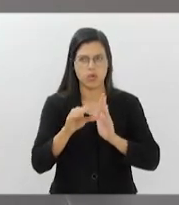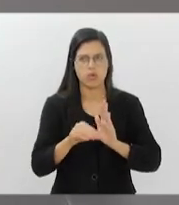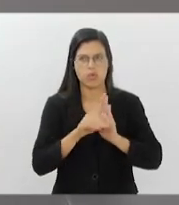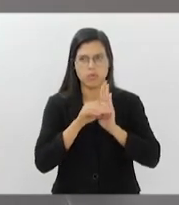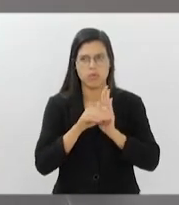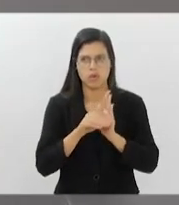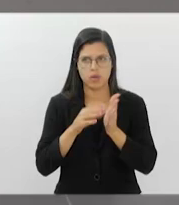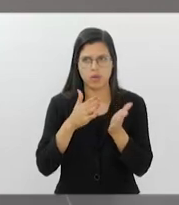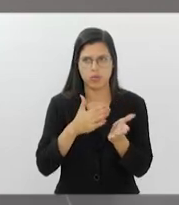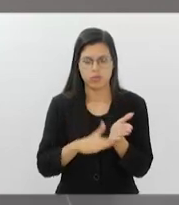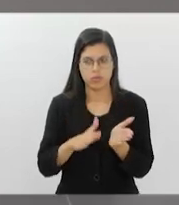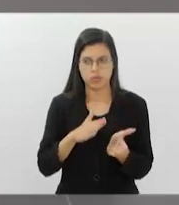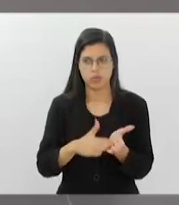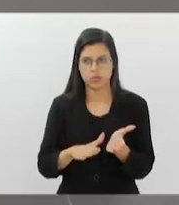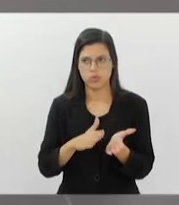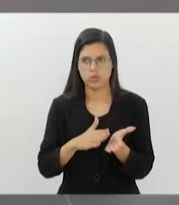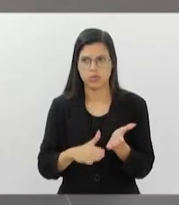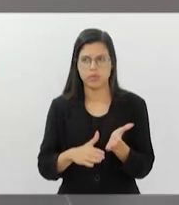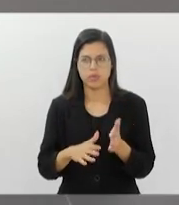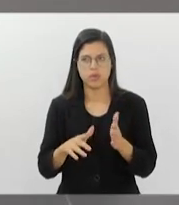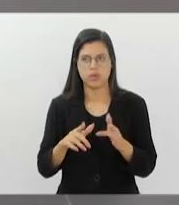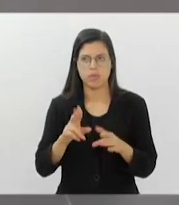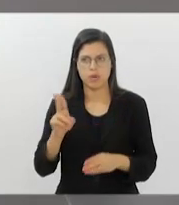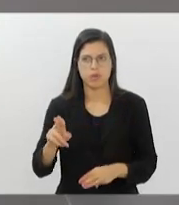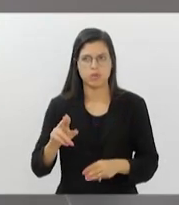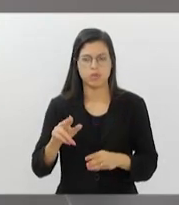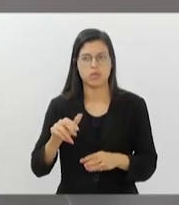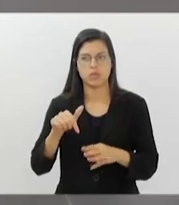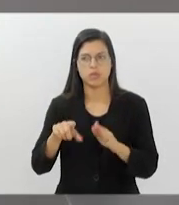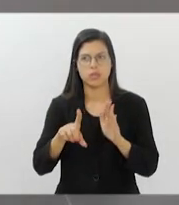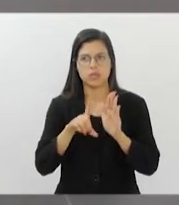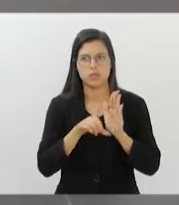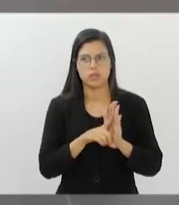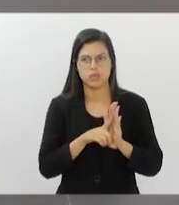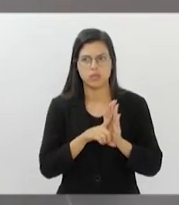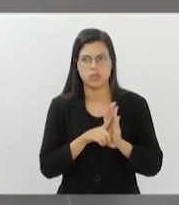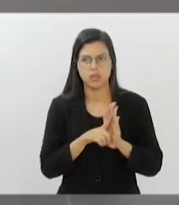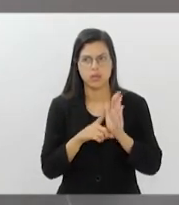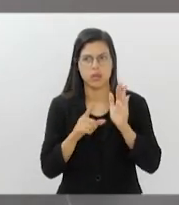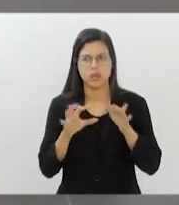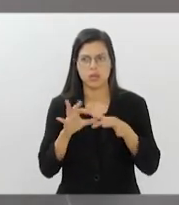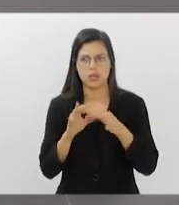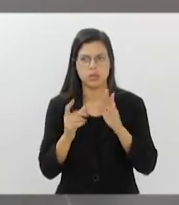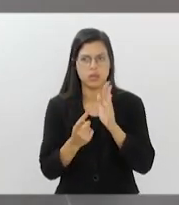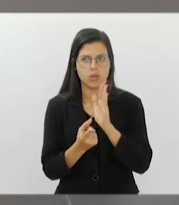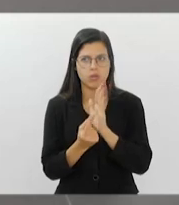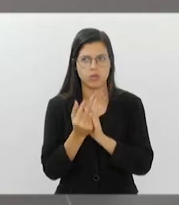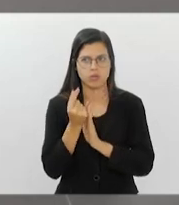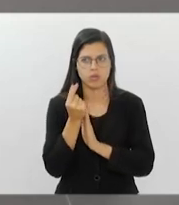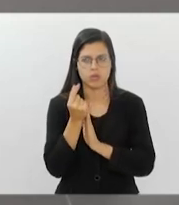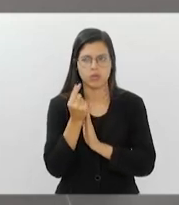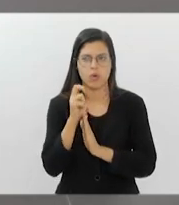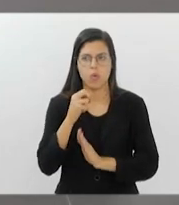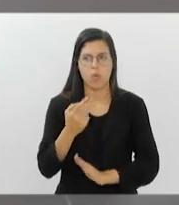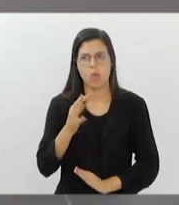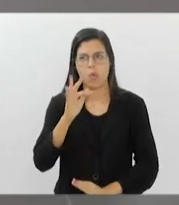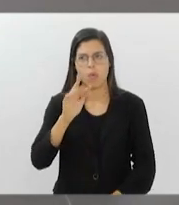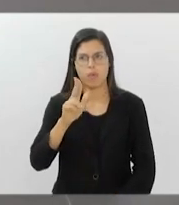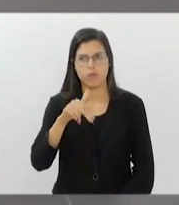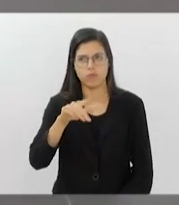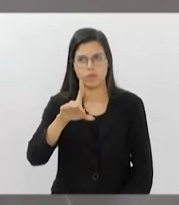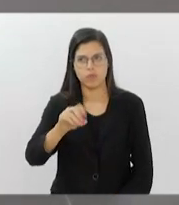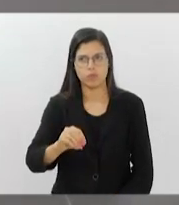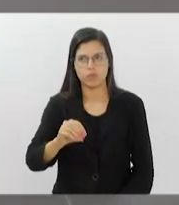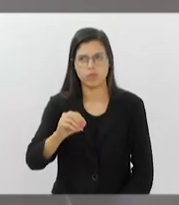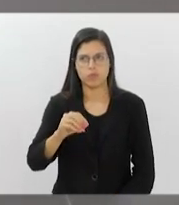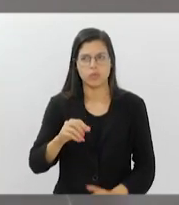despesas decorrentes da execução desta lei correrão à conta da dotação orçamentária às próprias, eu ou o Fundo Estadual de Feitos da Pessoa.